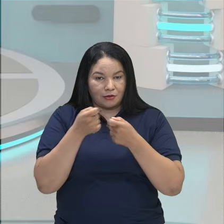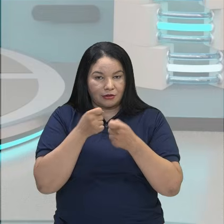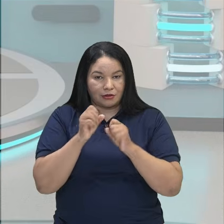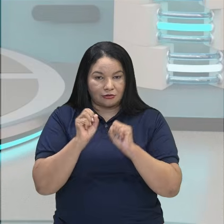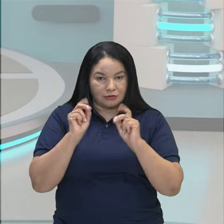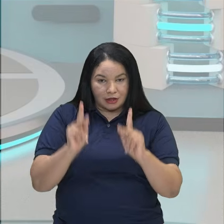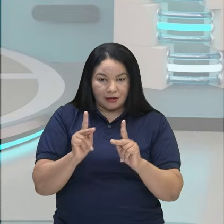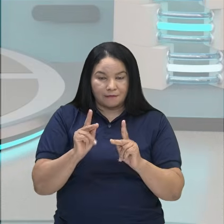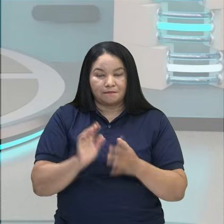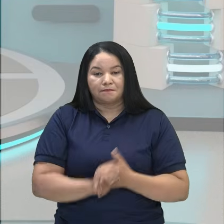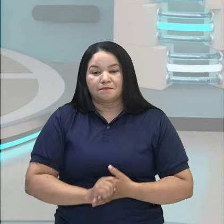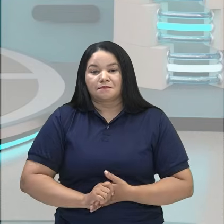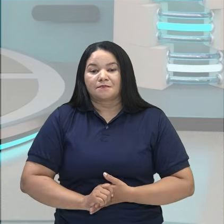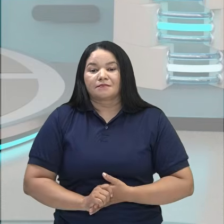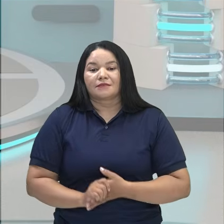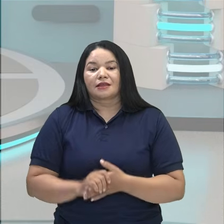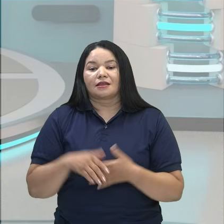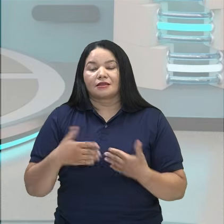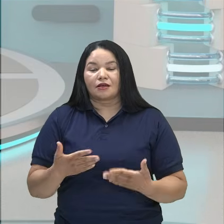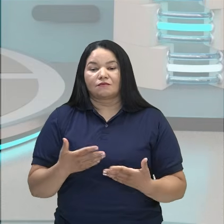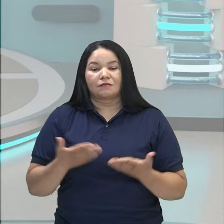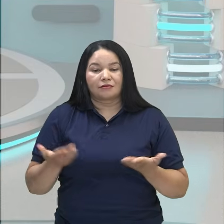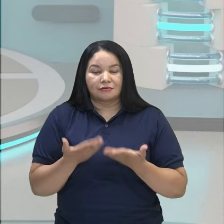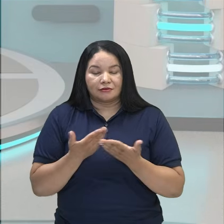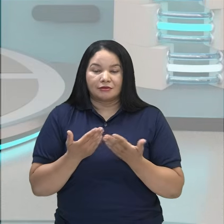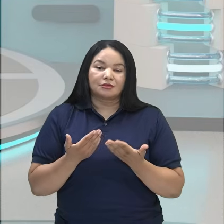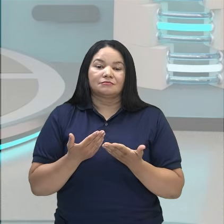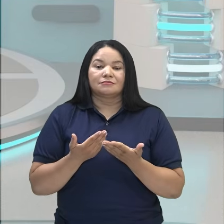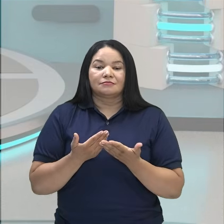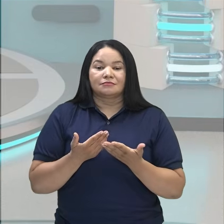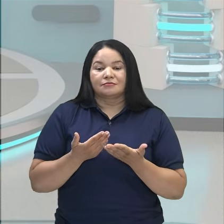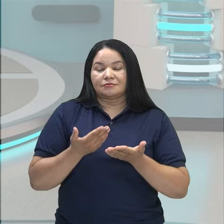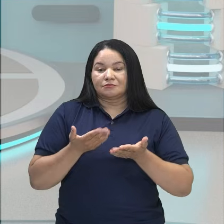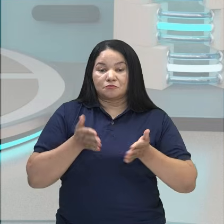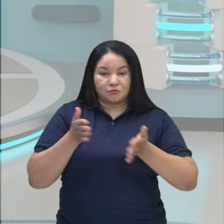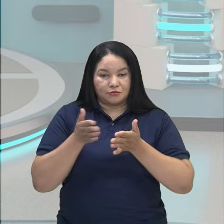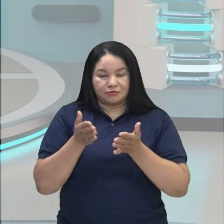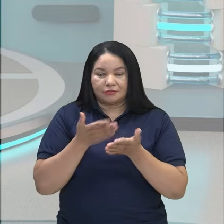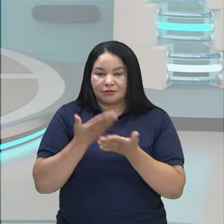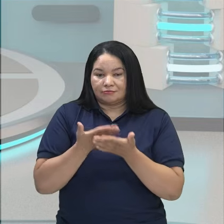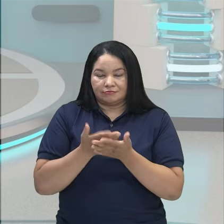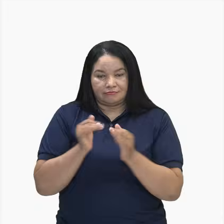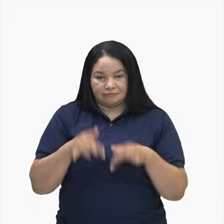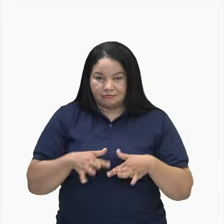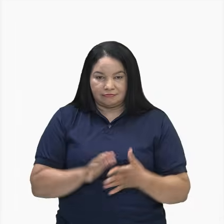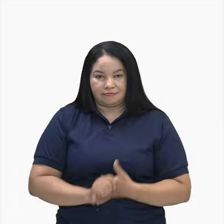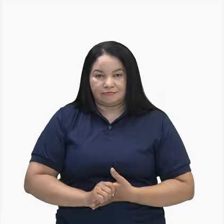ok? Então, assim, pessoal, nós vamos encerrando este momento de aula.